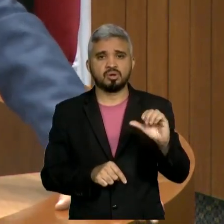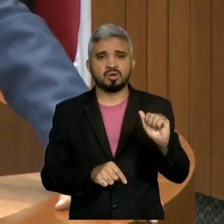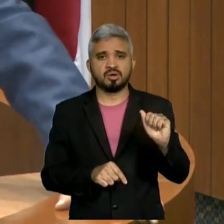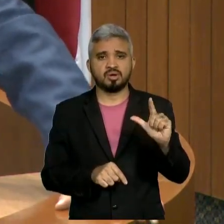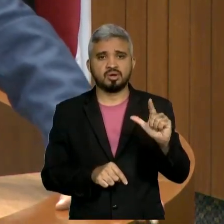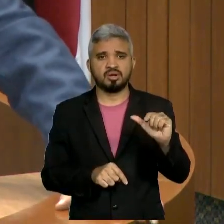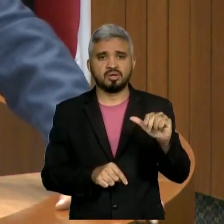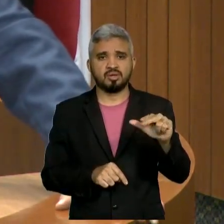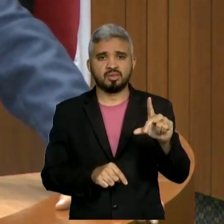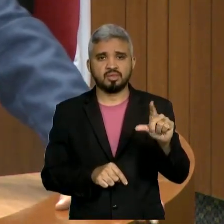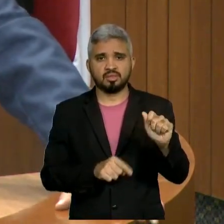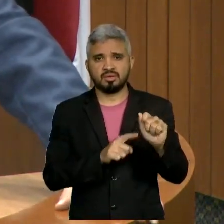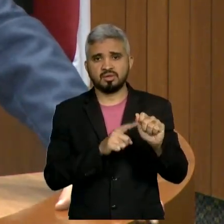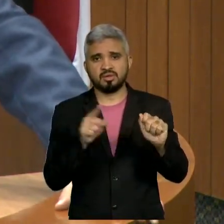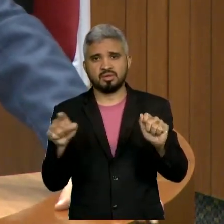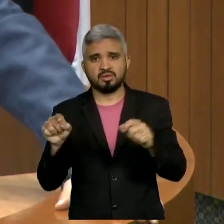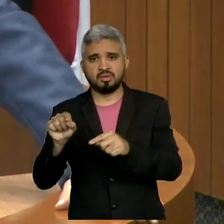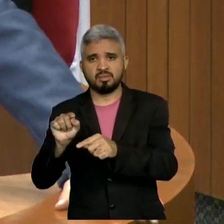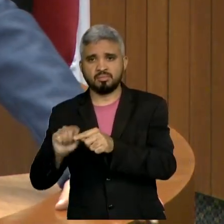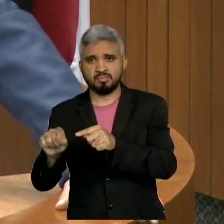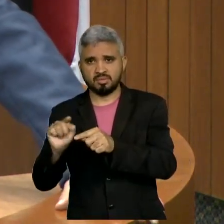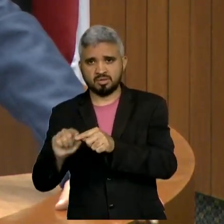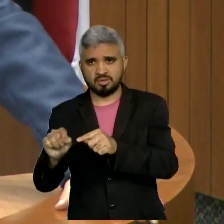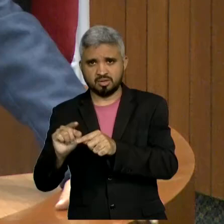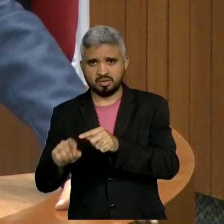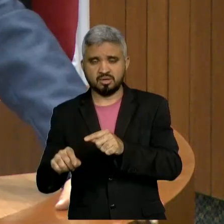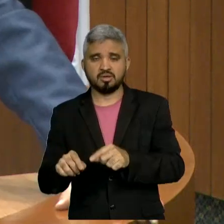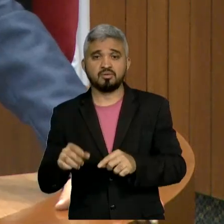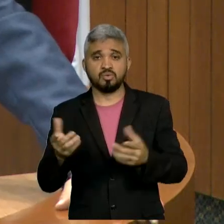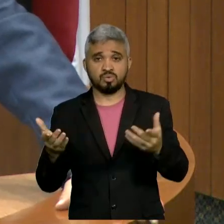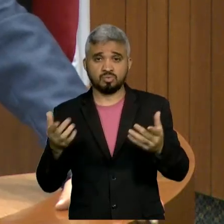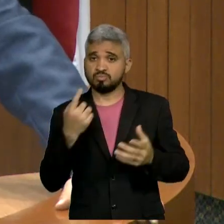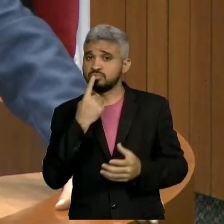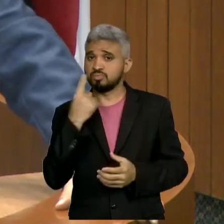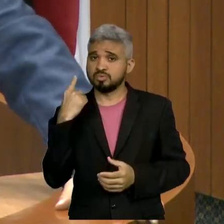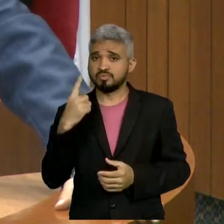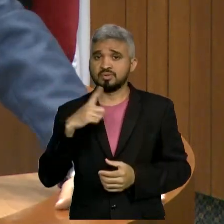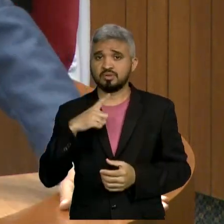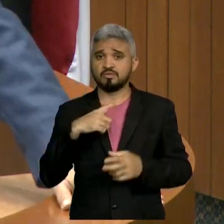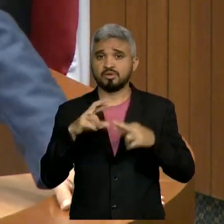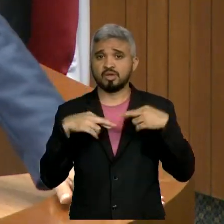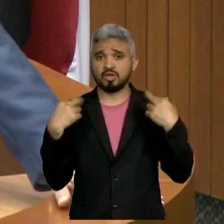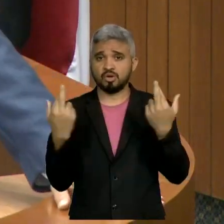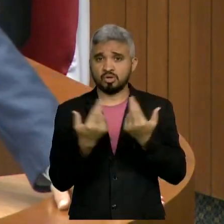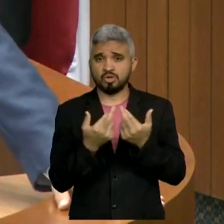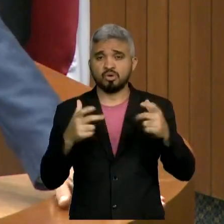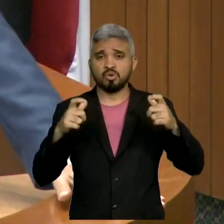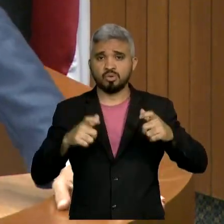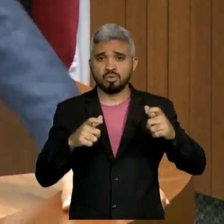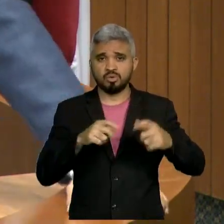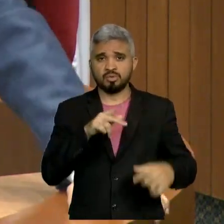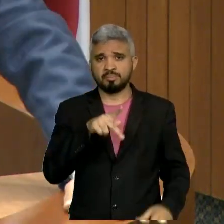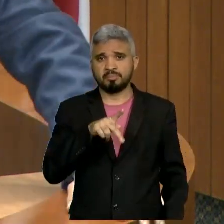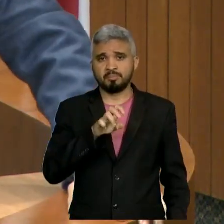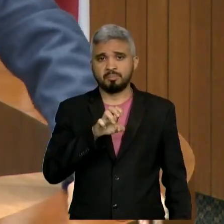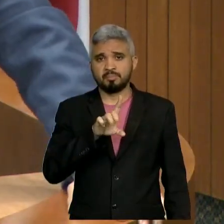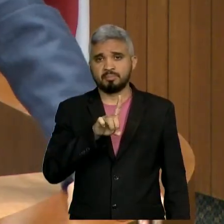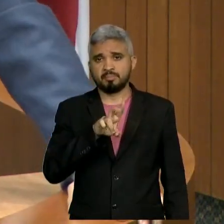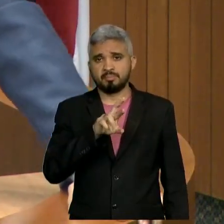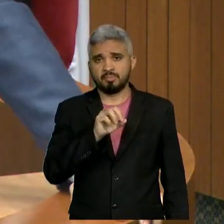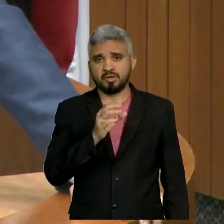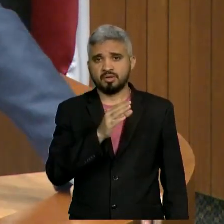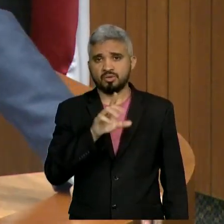Pinheiro. Houve uma reunião agora lá em Pedro do Rosário, com vários vereadores, lideranças, pedindo